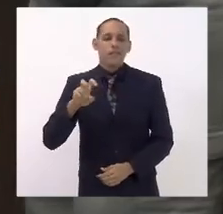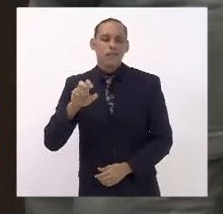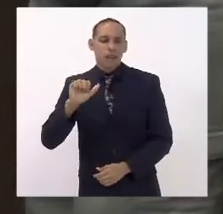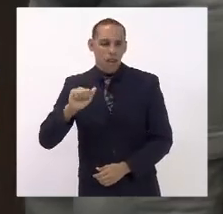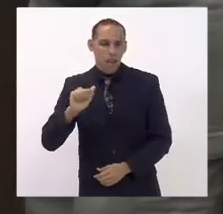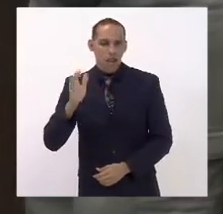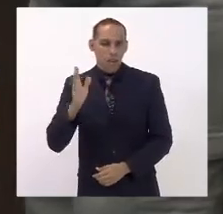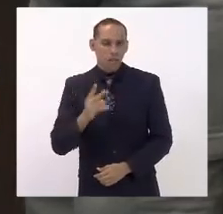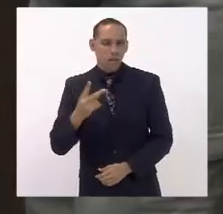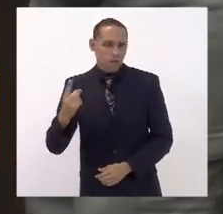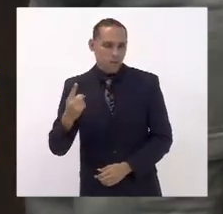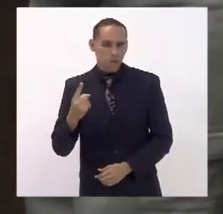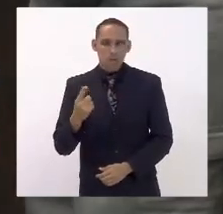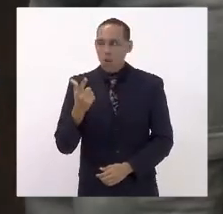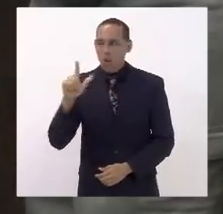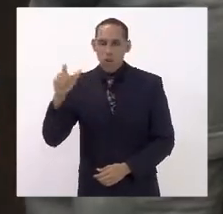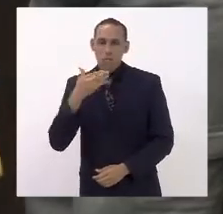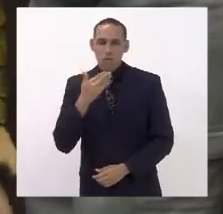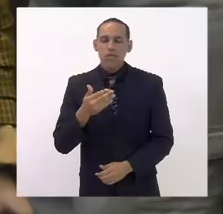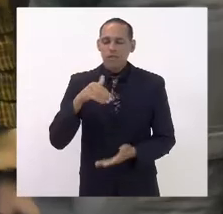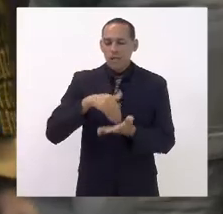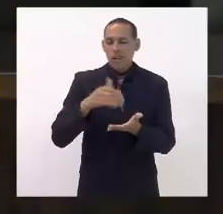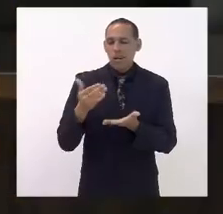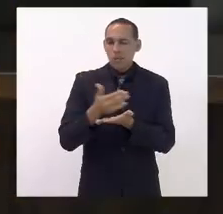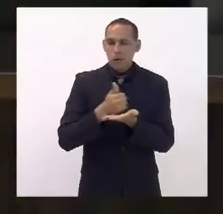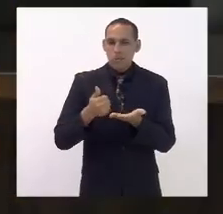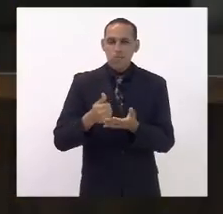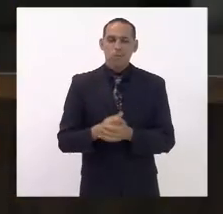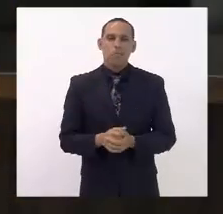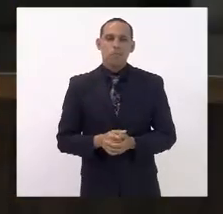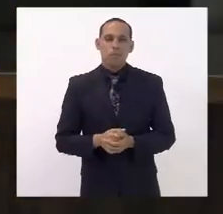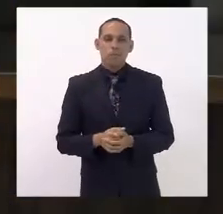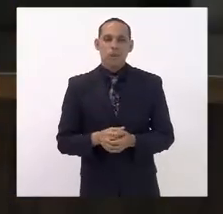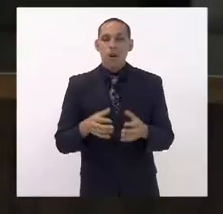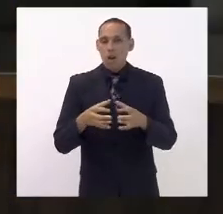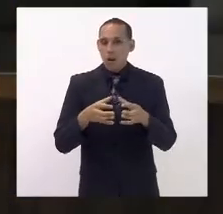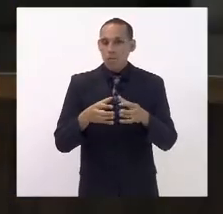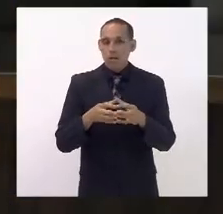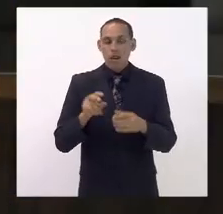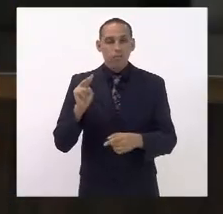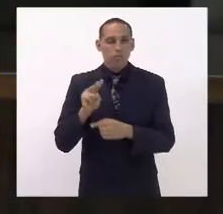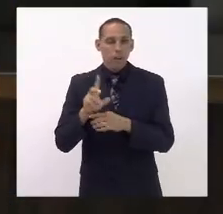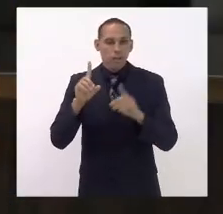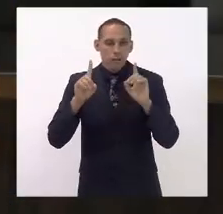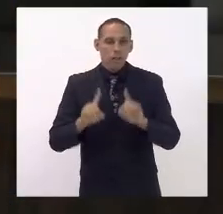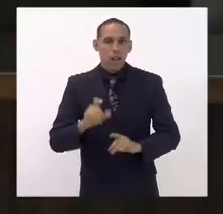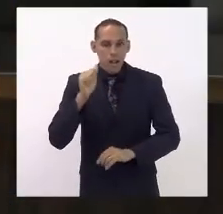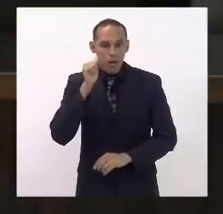já pediu. Tem outros. E alguns outros deputados. Pela Comissão de Defesa dos